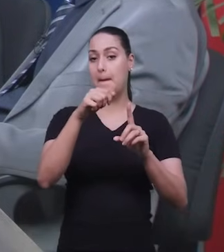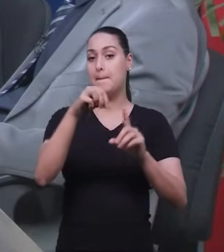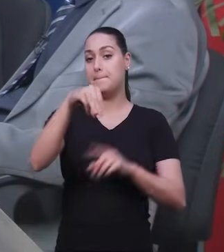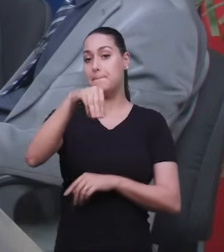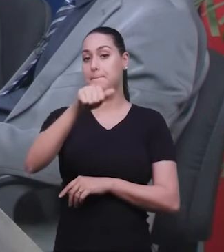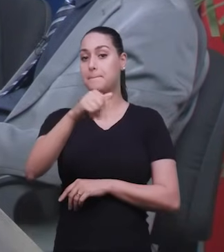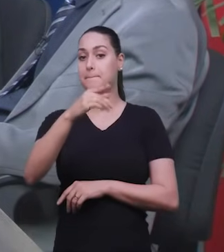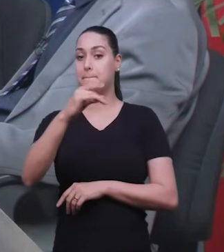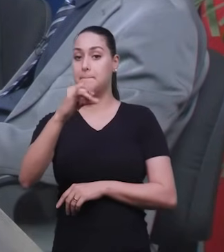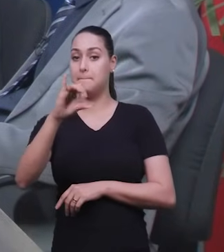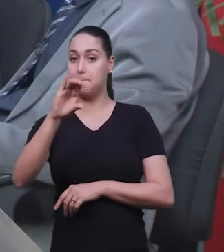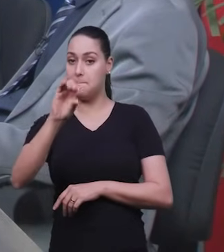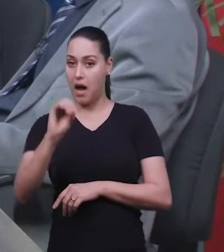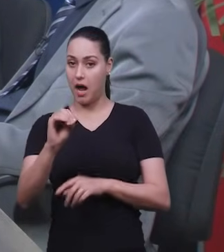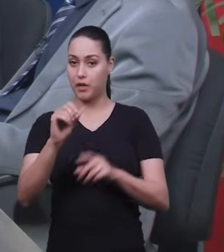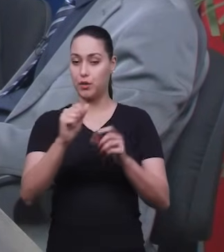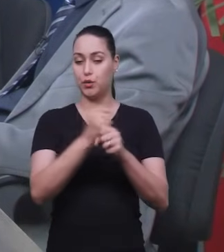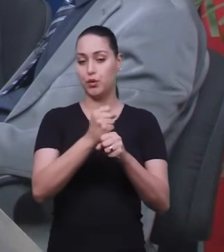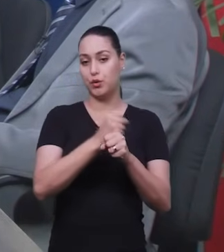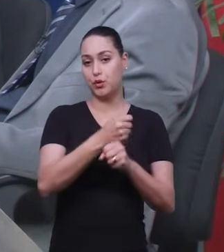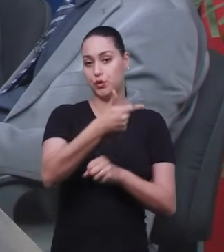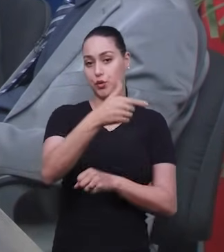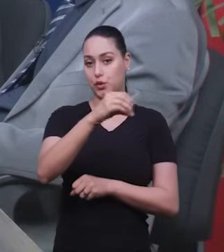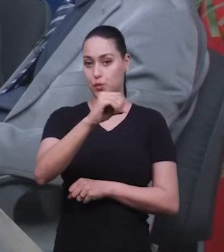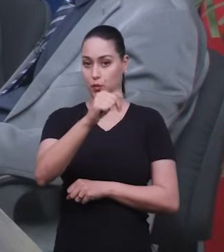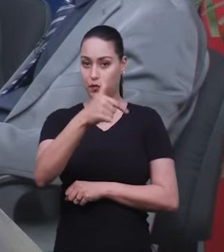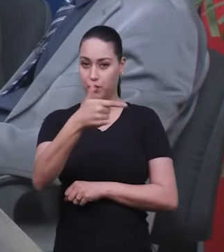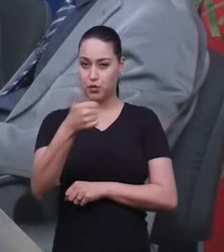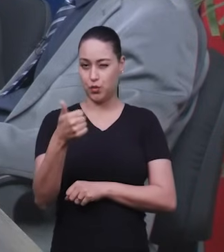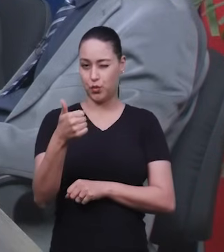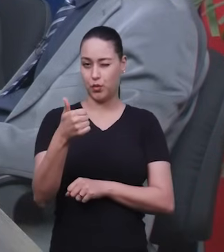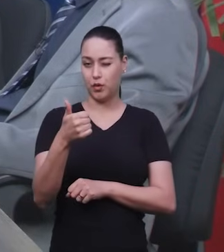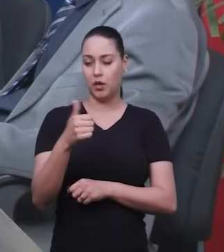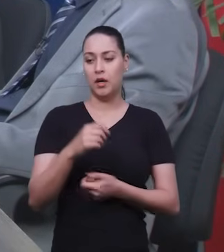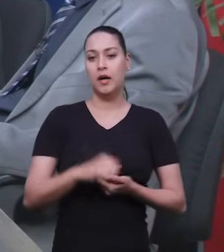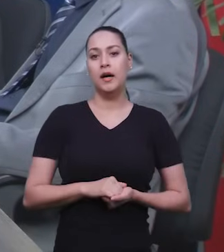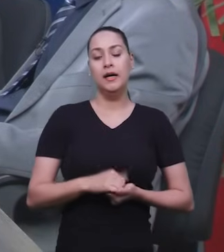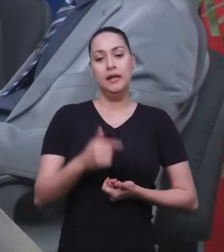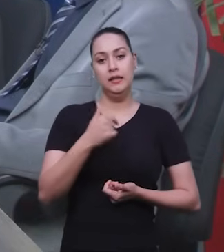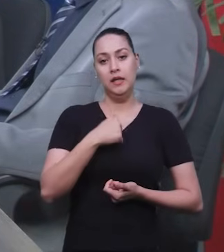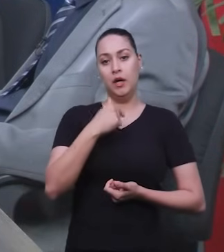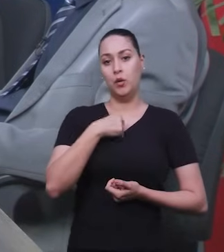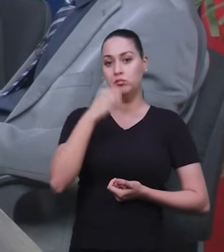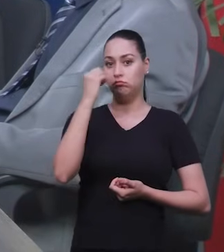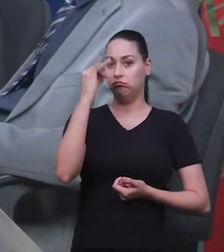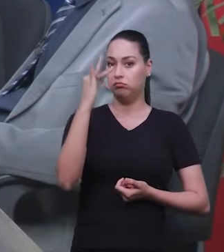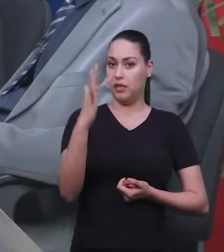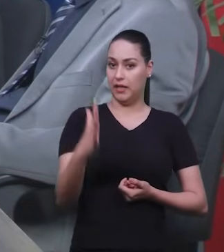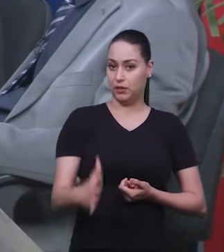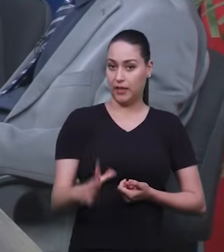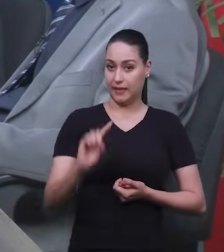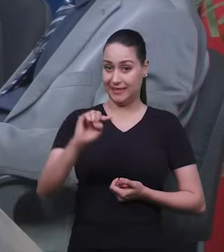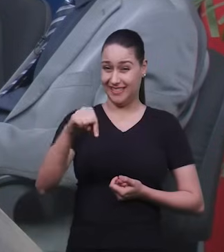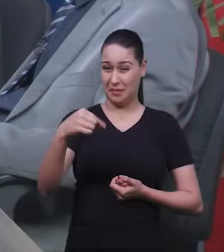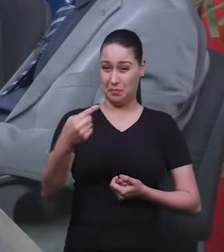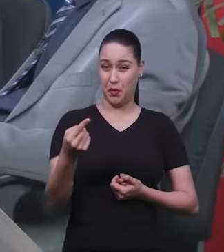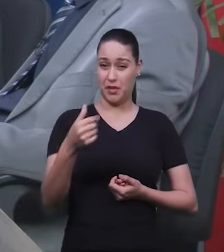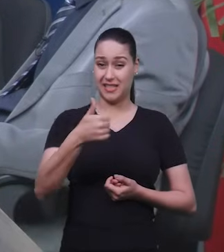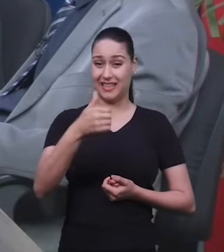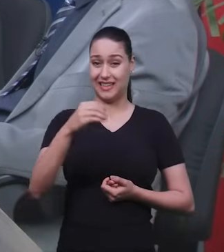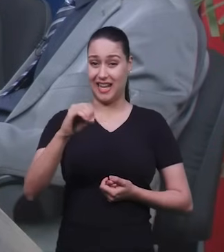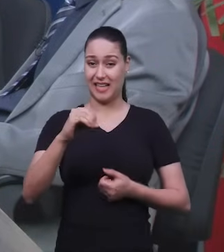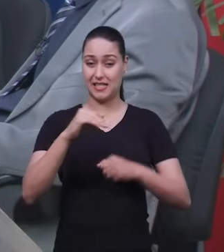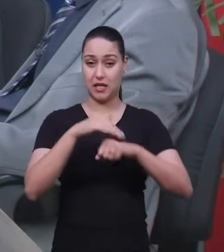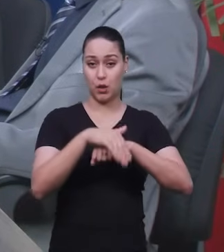meio. E sempre trabalho no período da madrugada, né? Após as 22 horas até